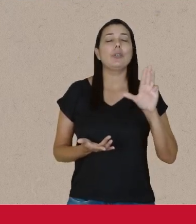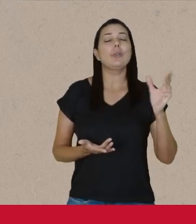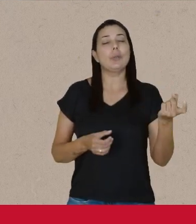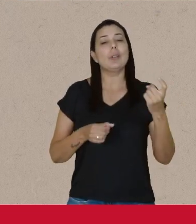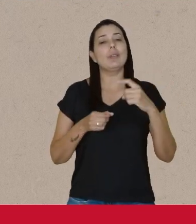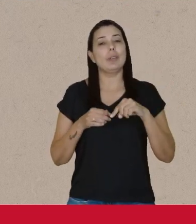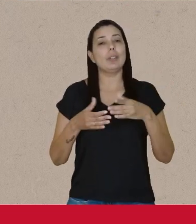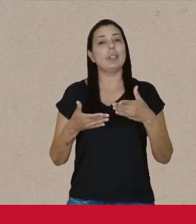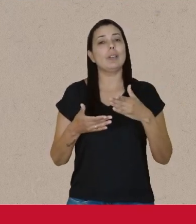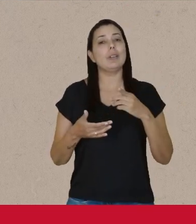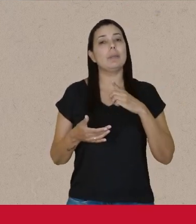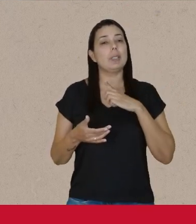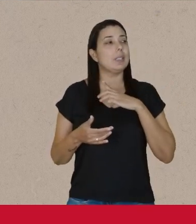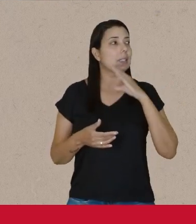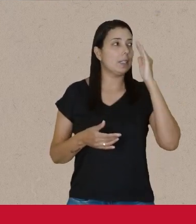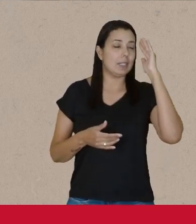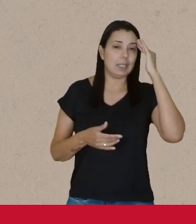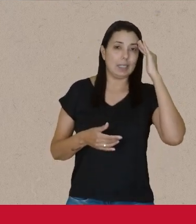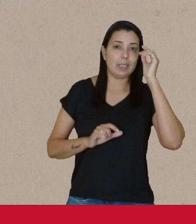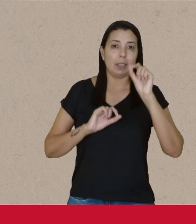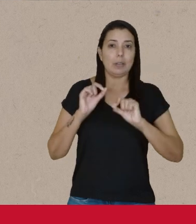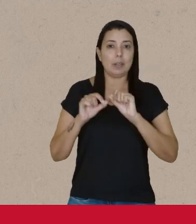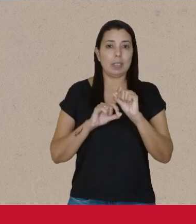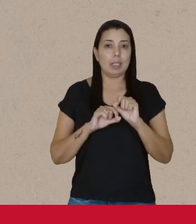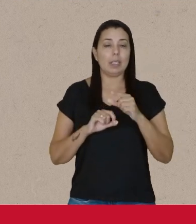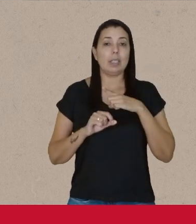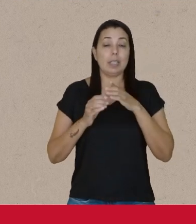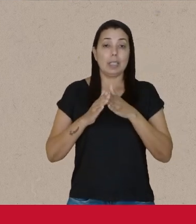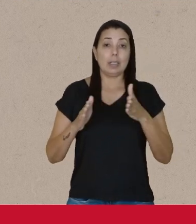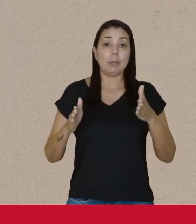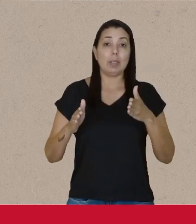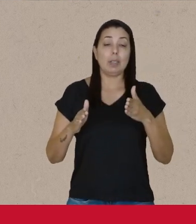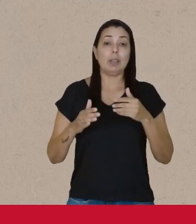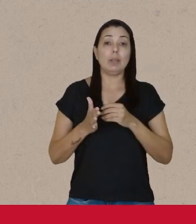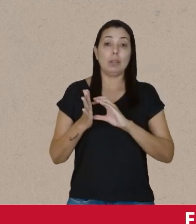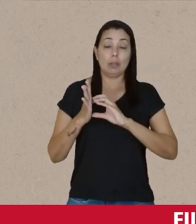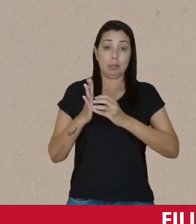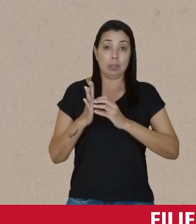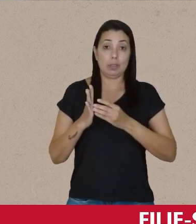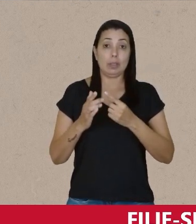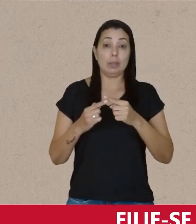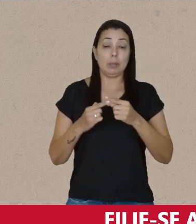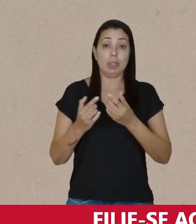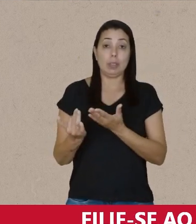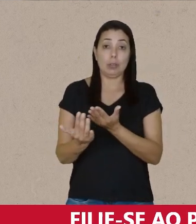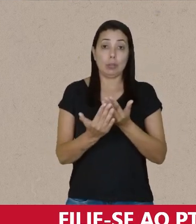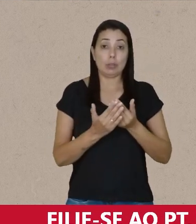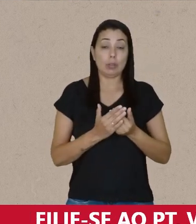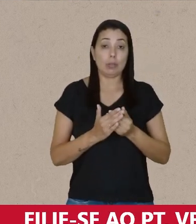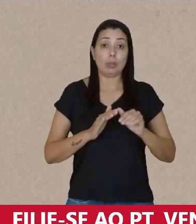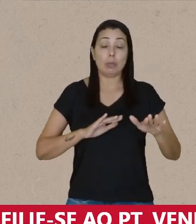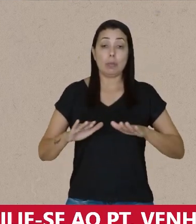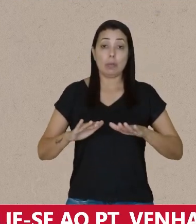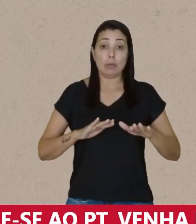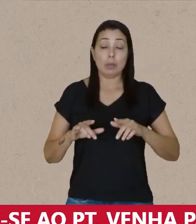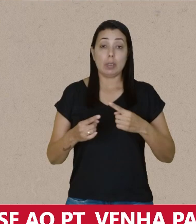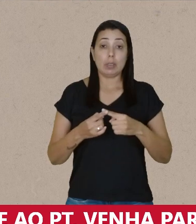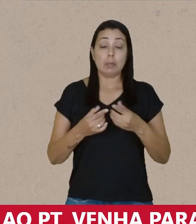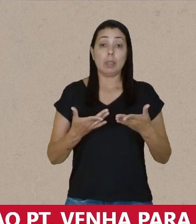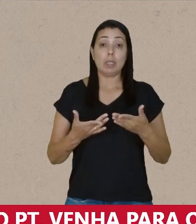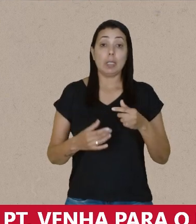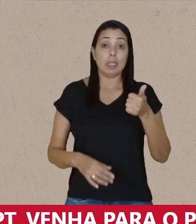Então, nós temos que compreender que nós temos que abrir o nosso partido para a juventude. E esse movimento Casa